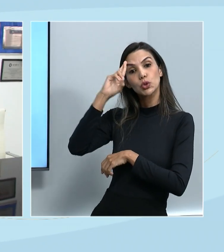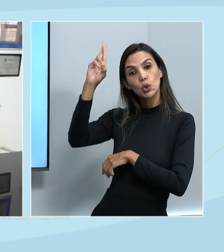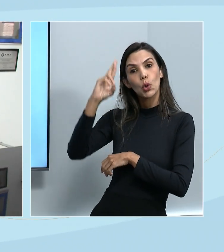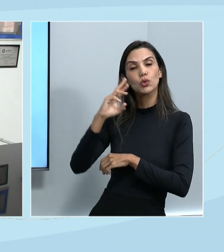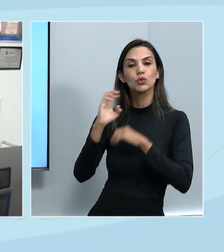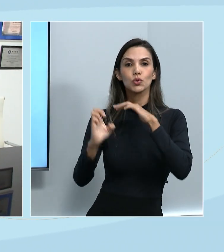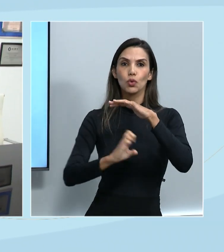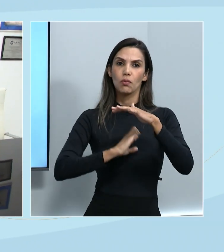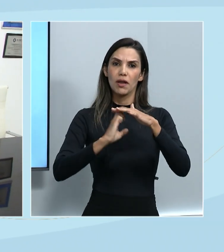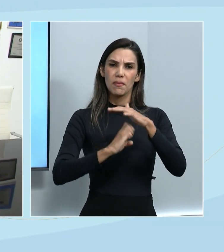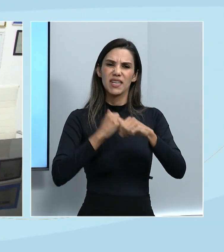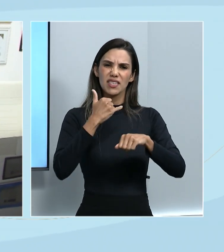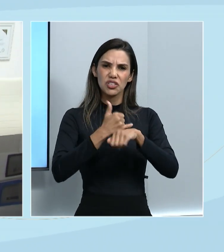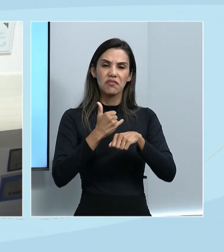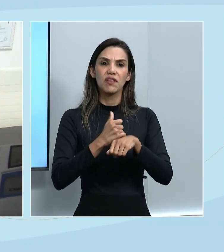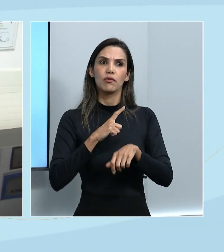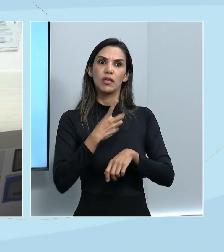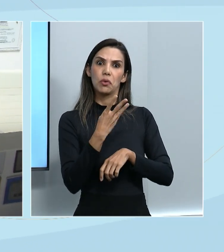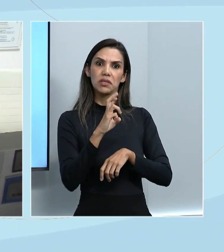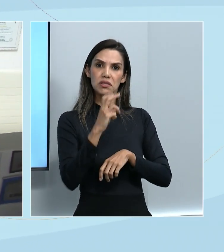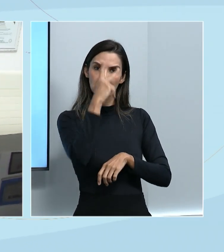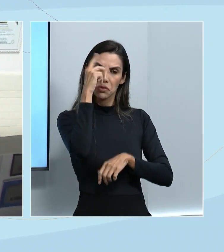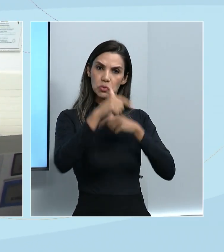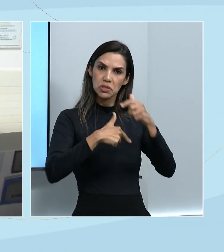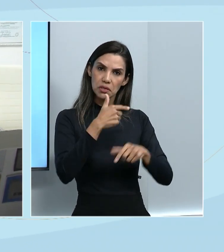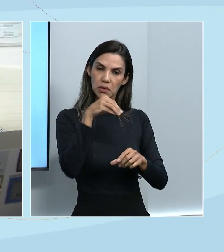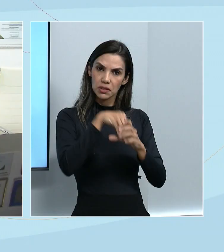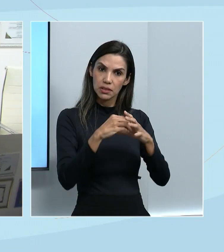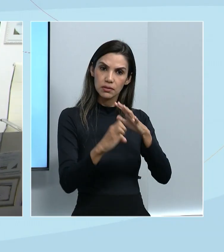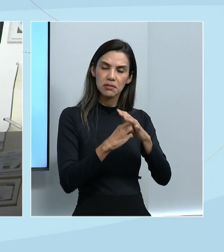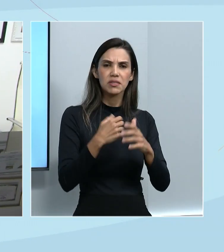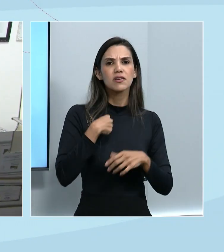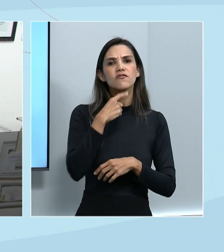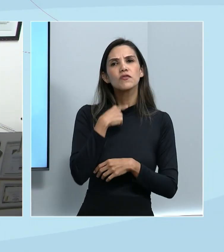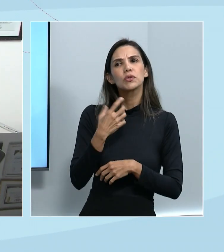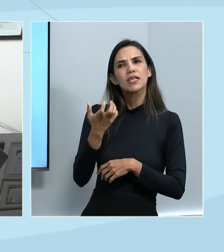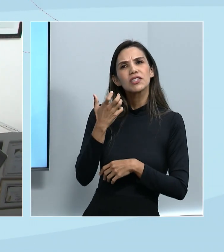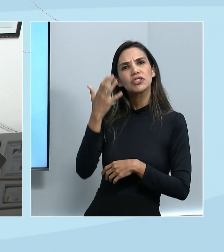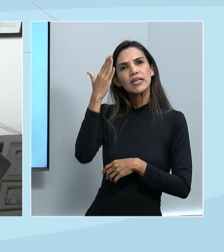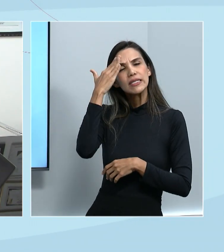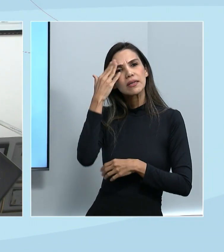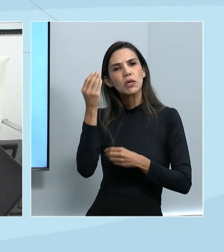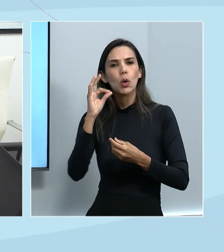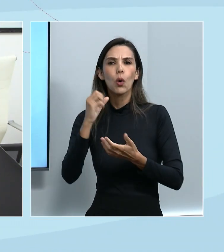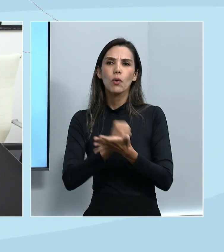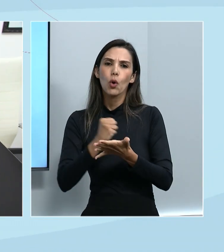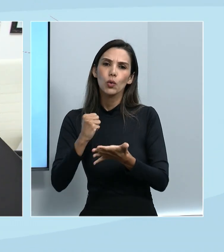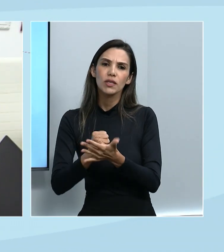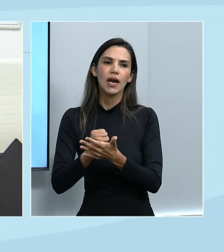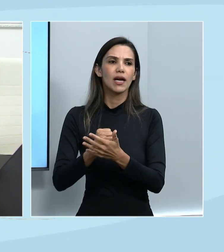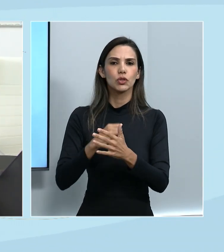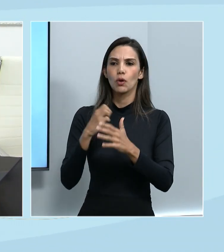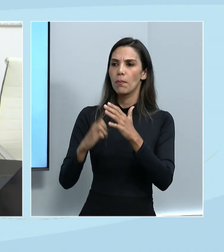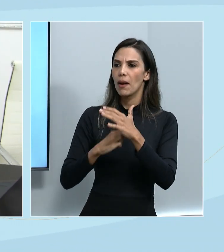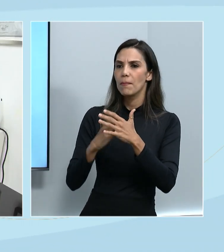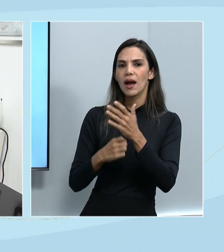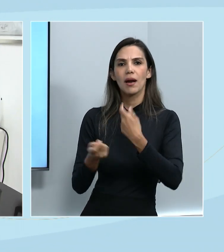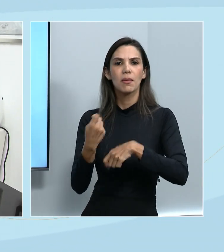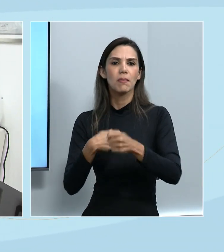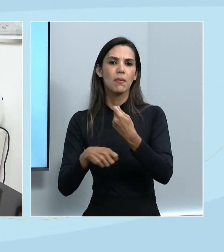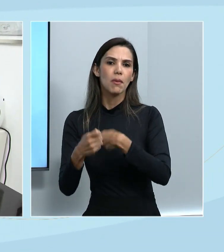ter 45 funcionários. Queria entender melhor os contratos comerciais e as relações de